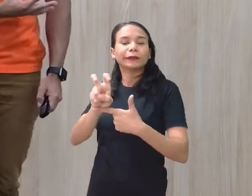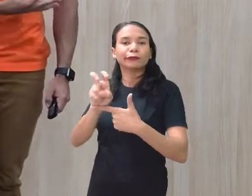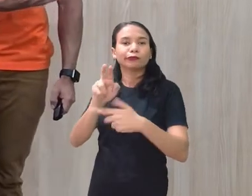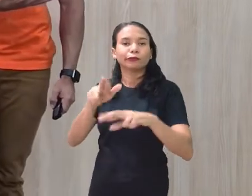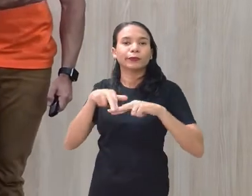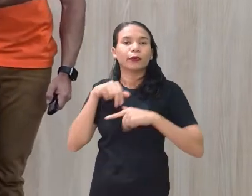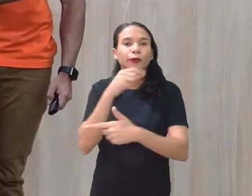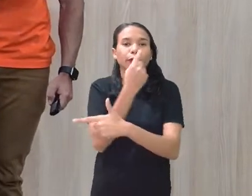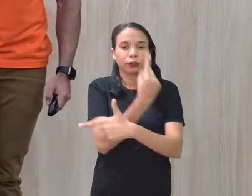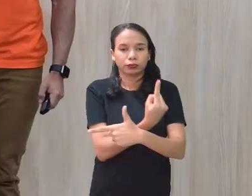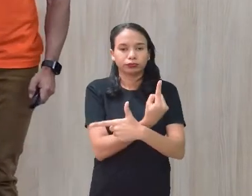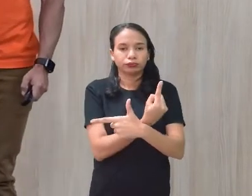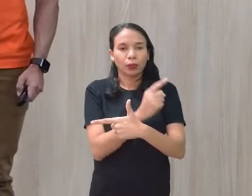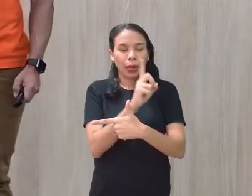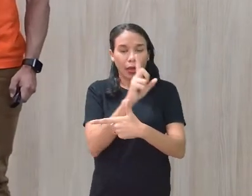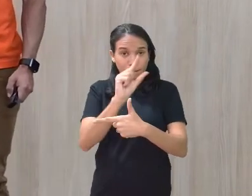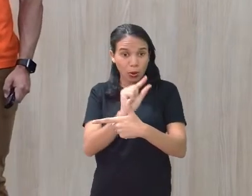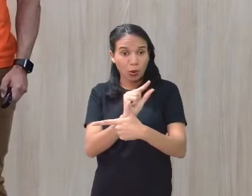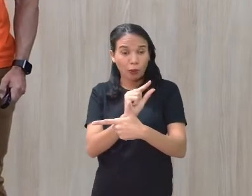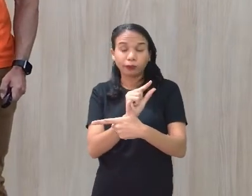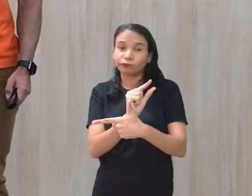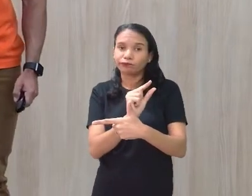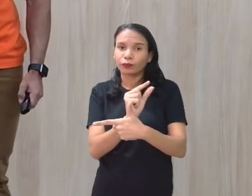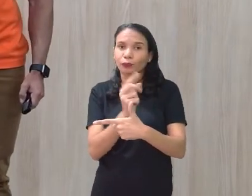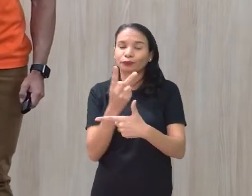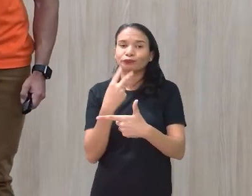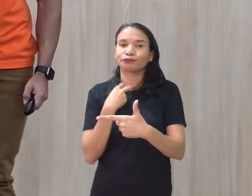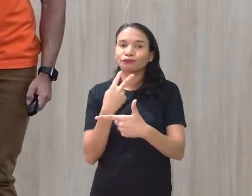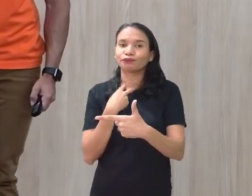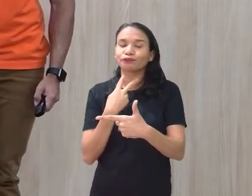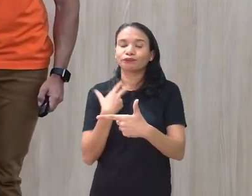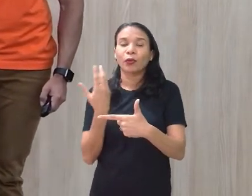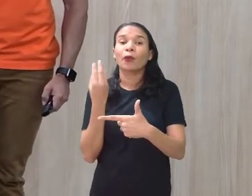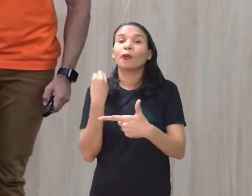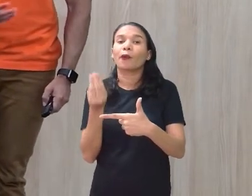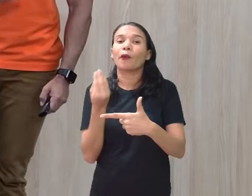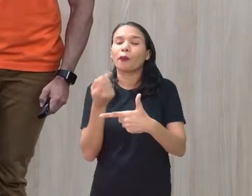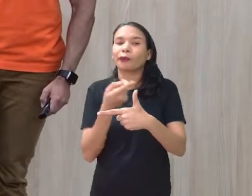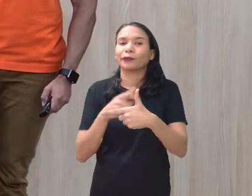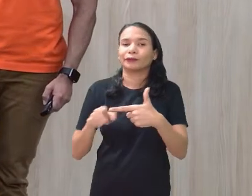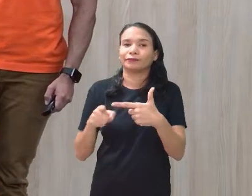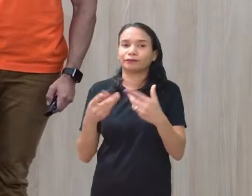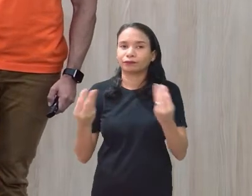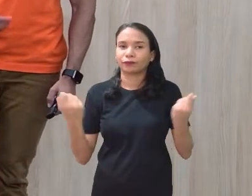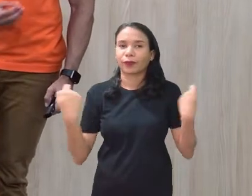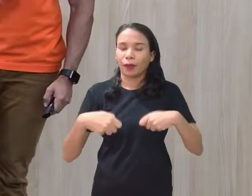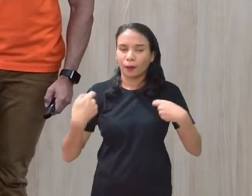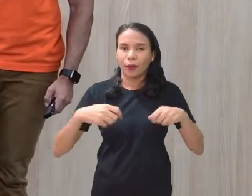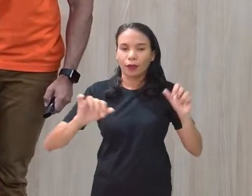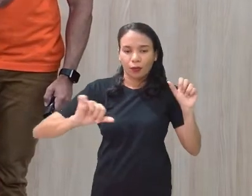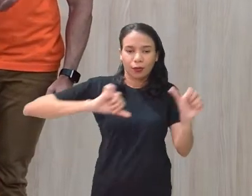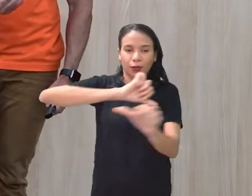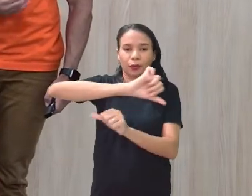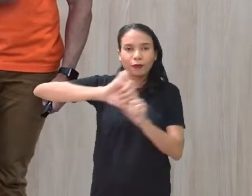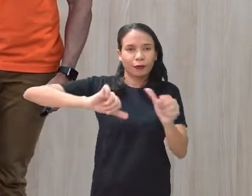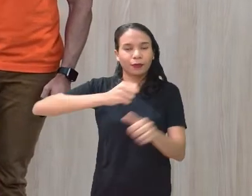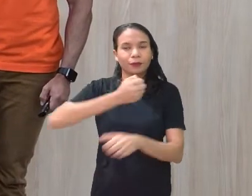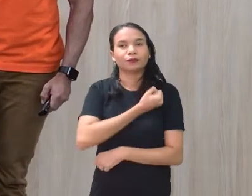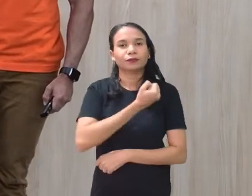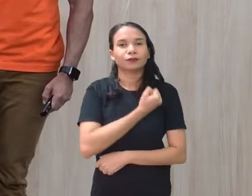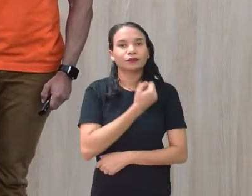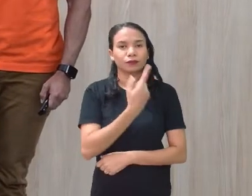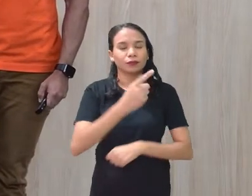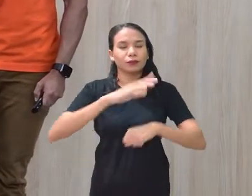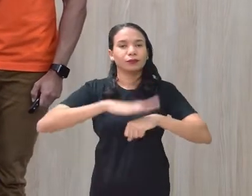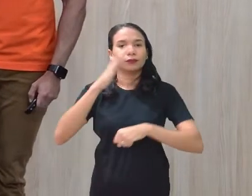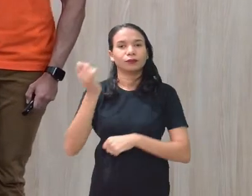1 ele é um número menor que 5, eu não posso efetuar essa divisão. E aí eu tenho que transformar esse número 1 em um número